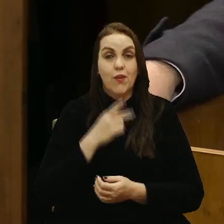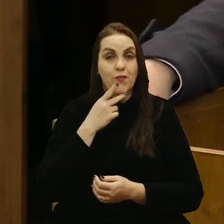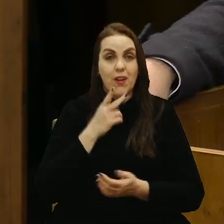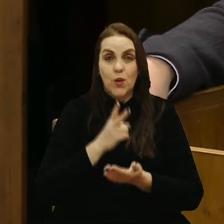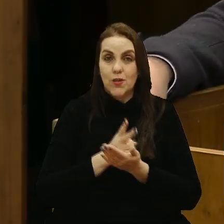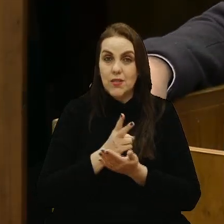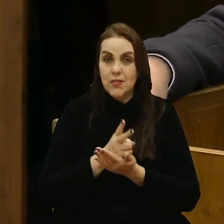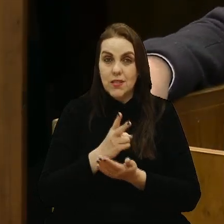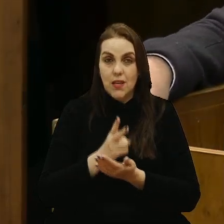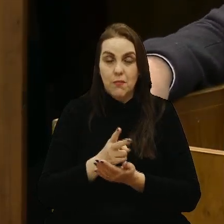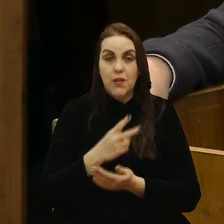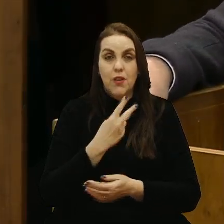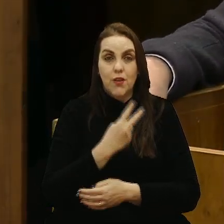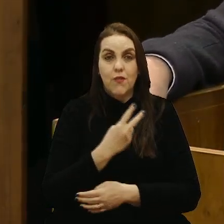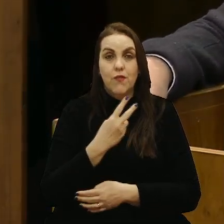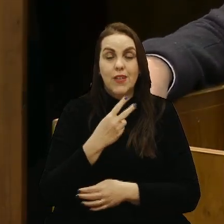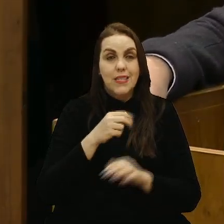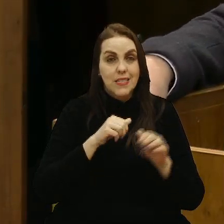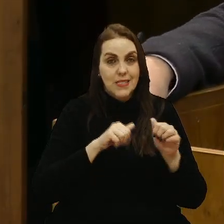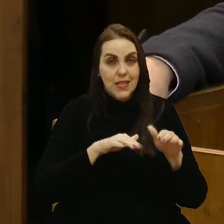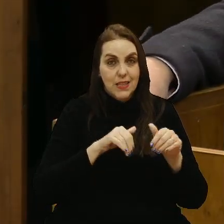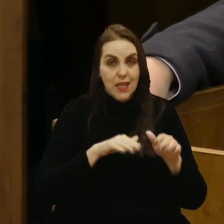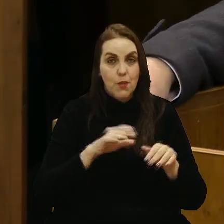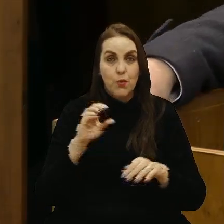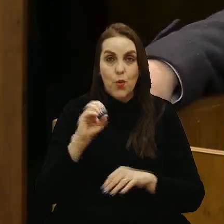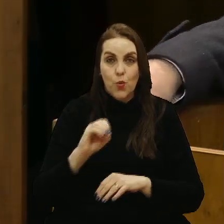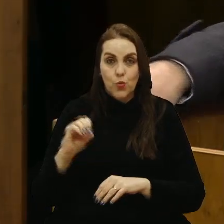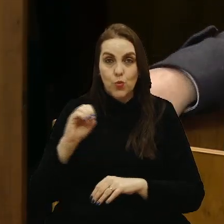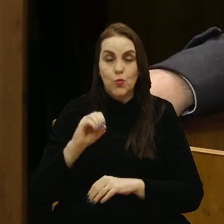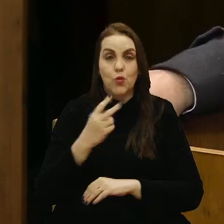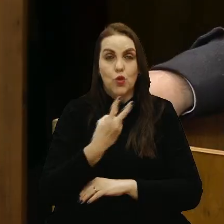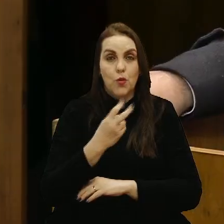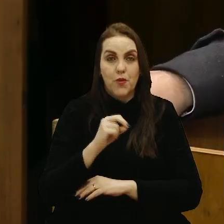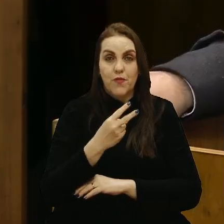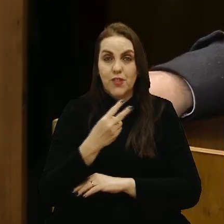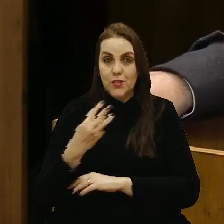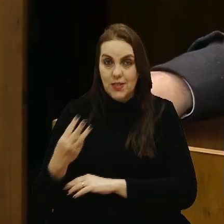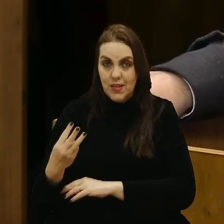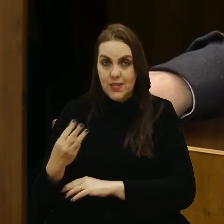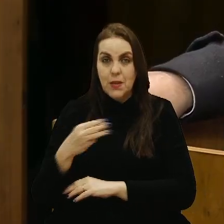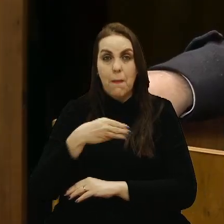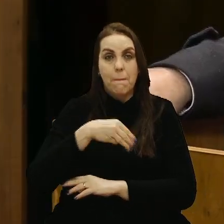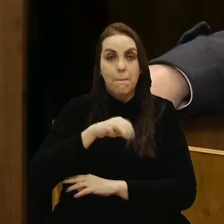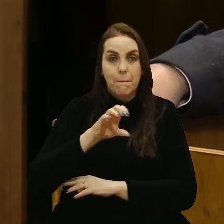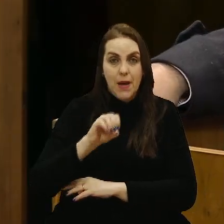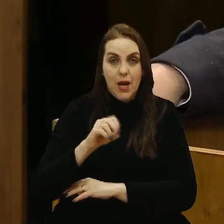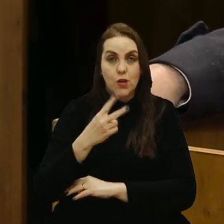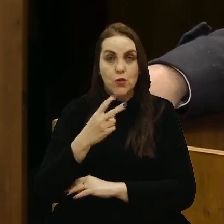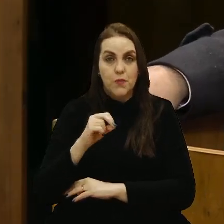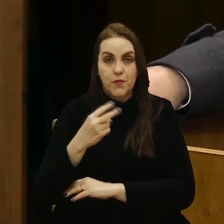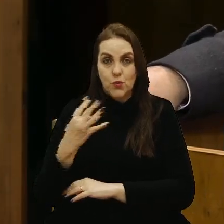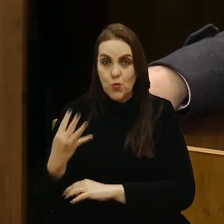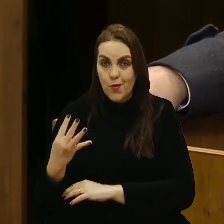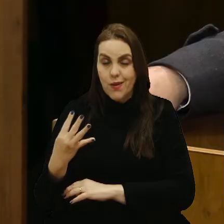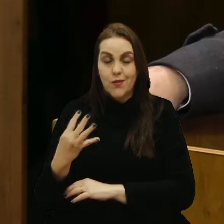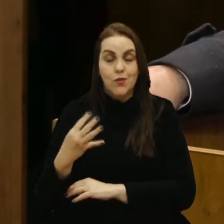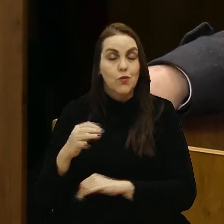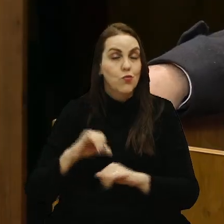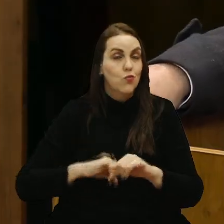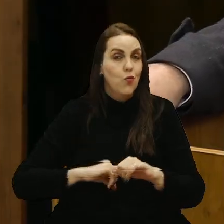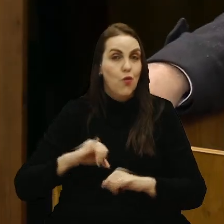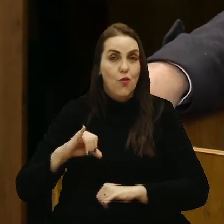sempre, em 23, em setembro, outubro de 23, em maio de 24, a nossa cidade sofreu